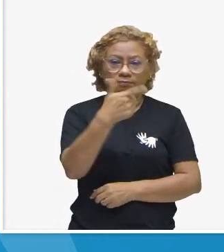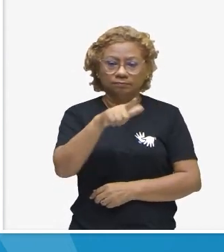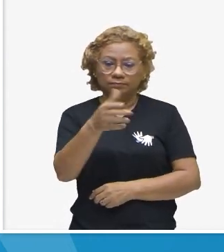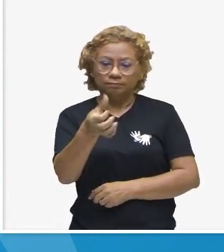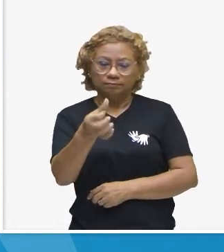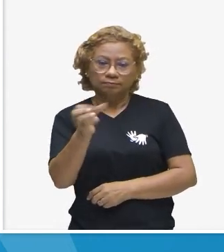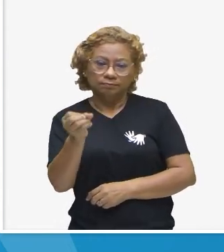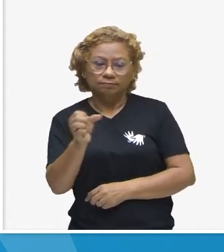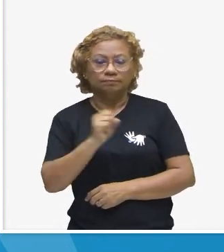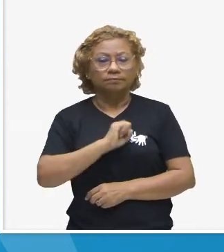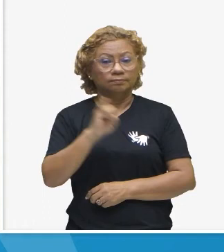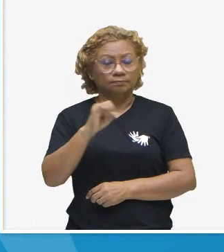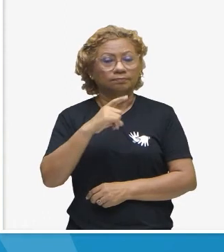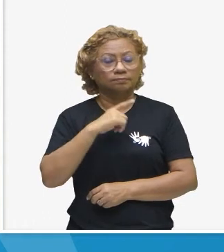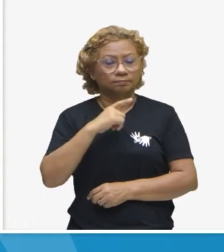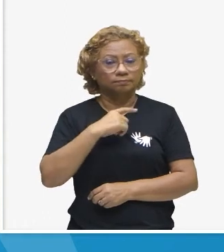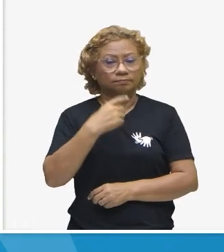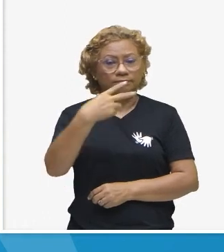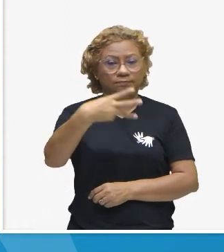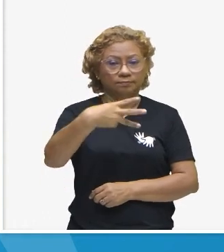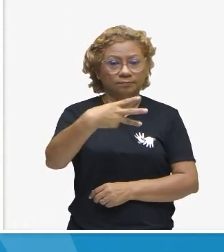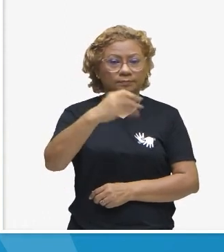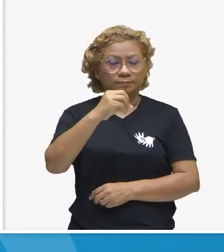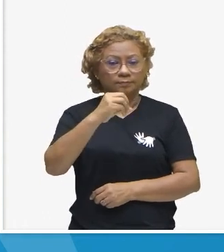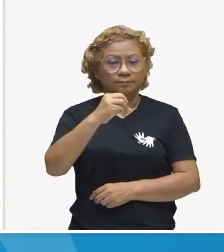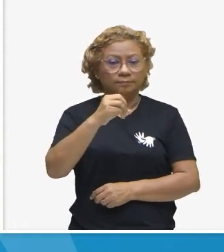30, o outro tem 30.